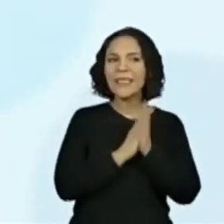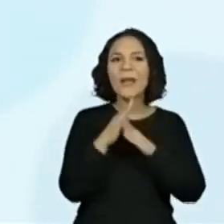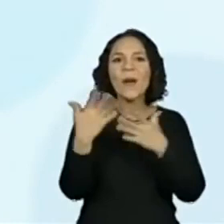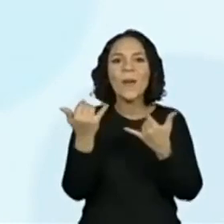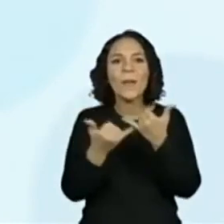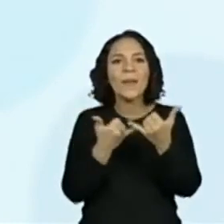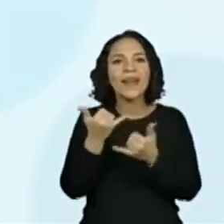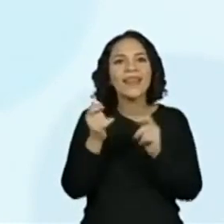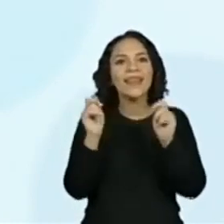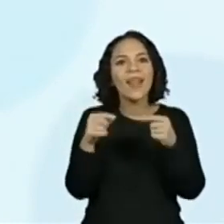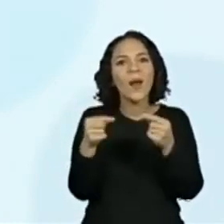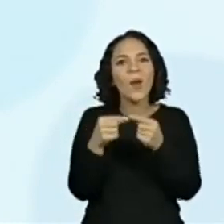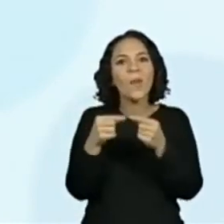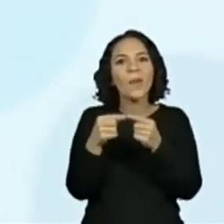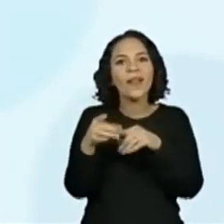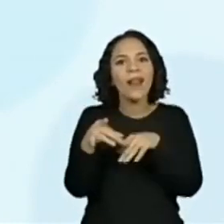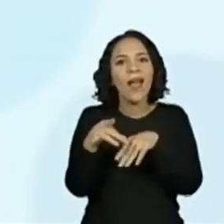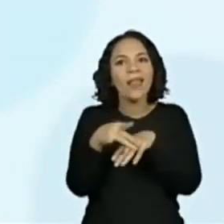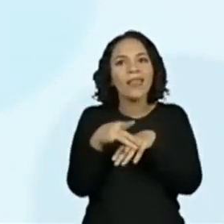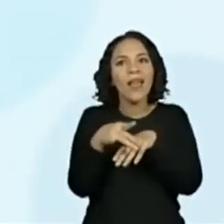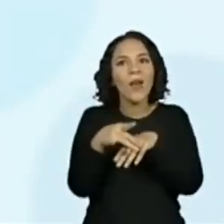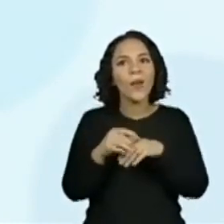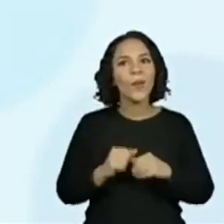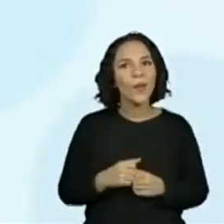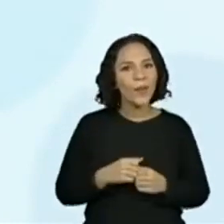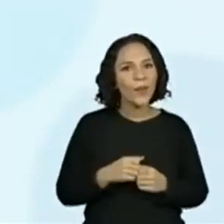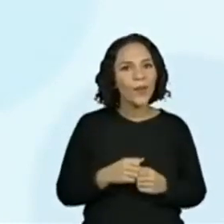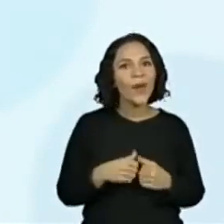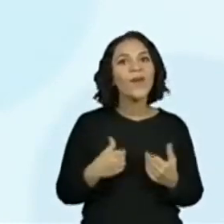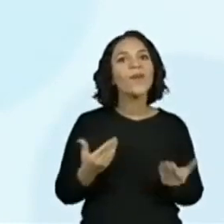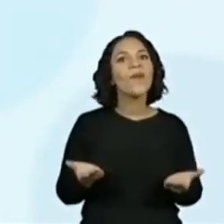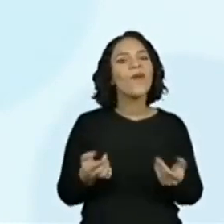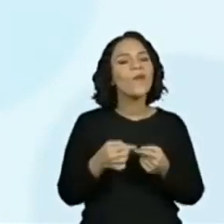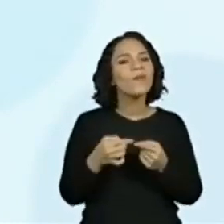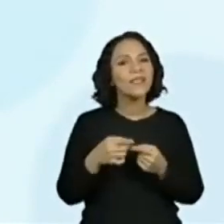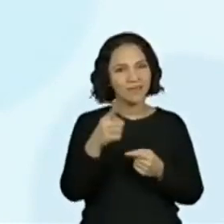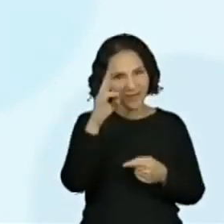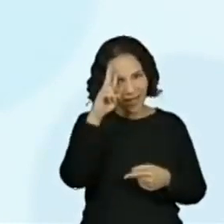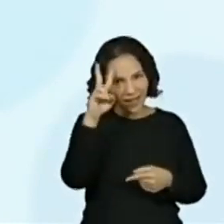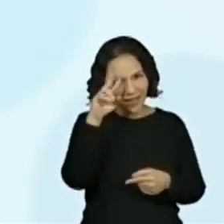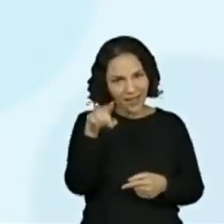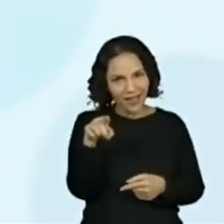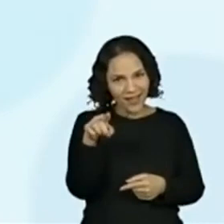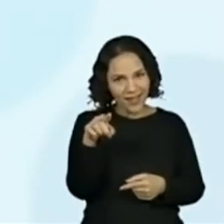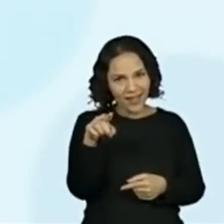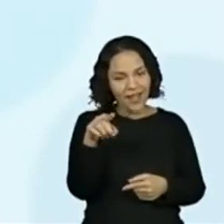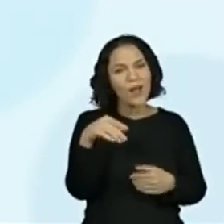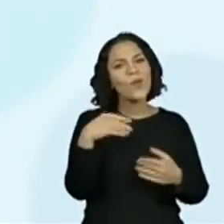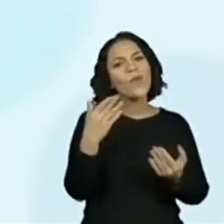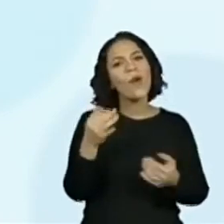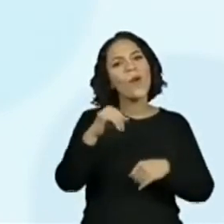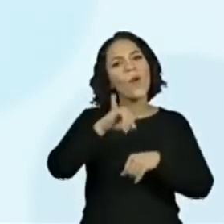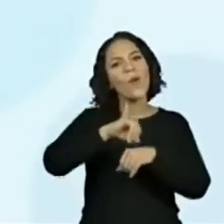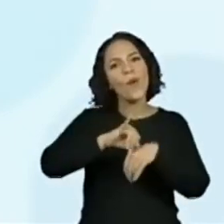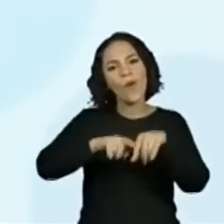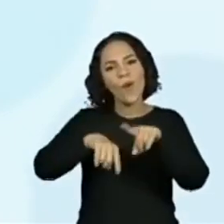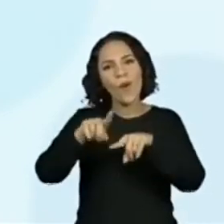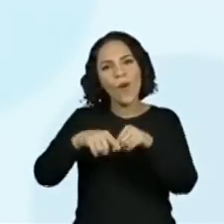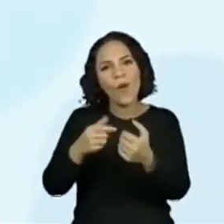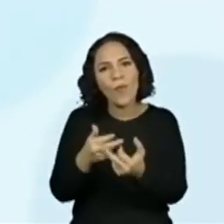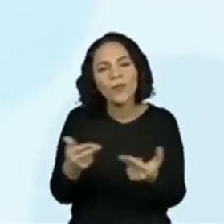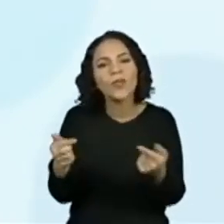com esse anel, que a gente usa esse objeto. Qual brincadeira a gente usa este objeto? Vamos